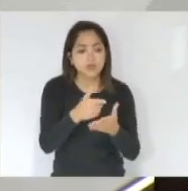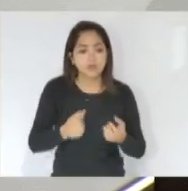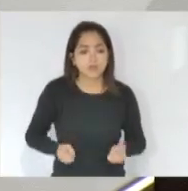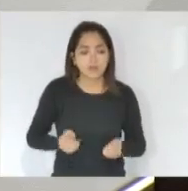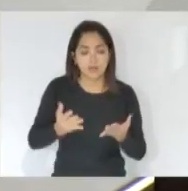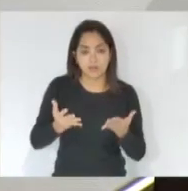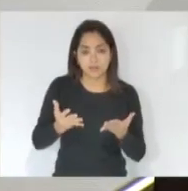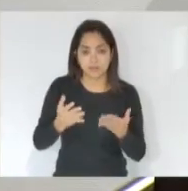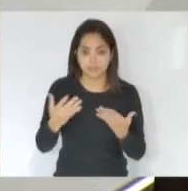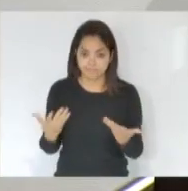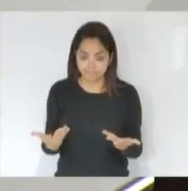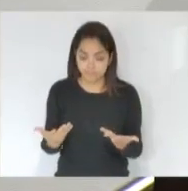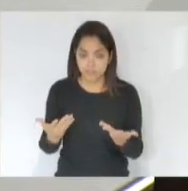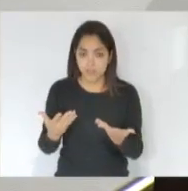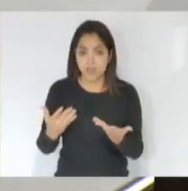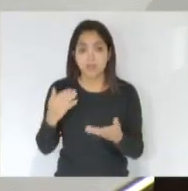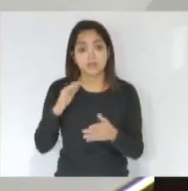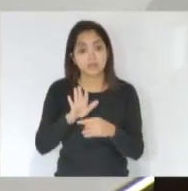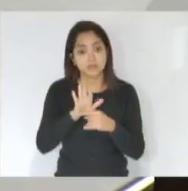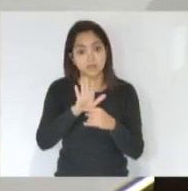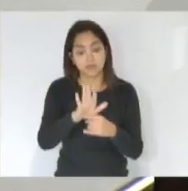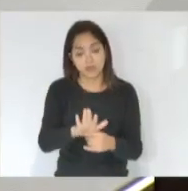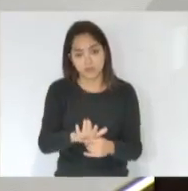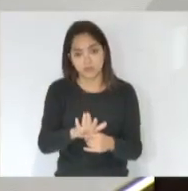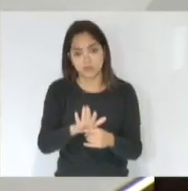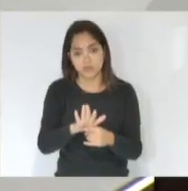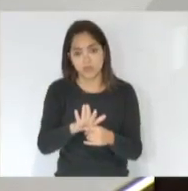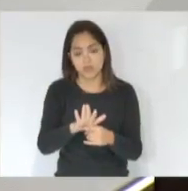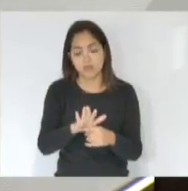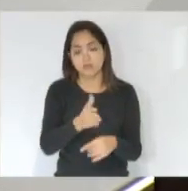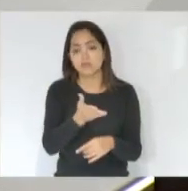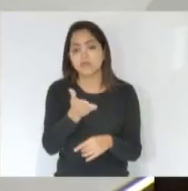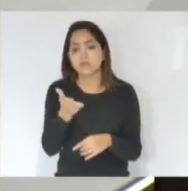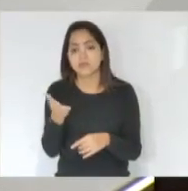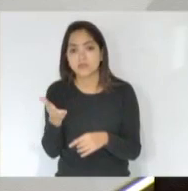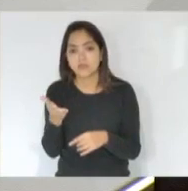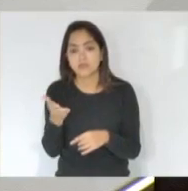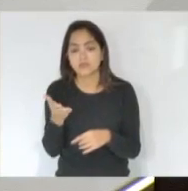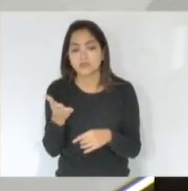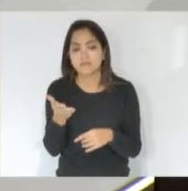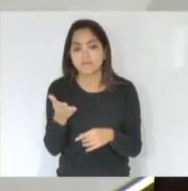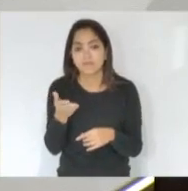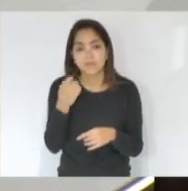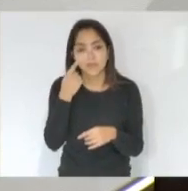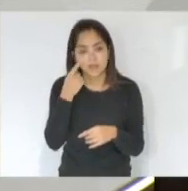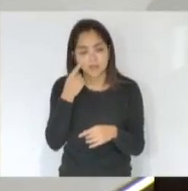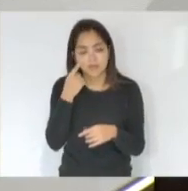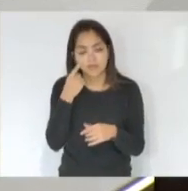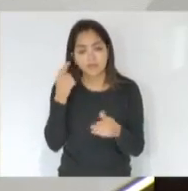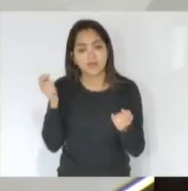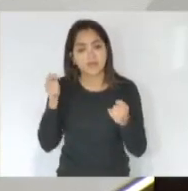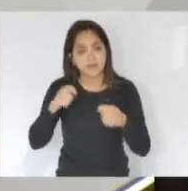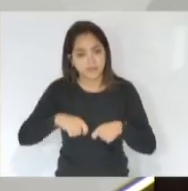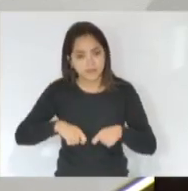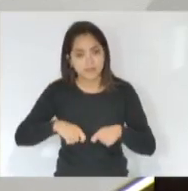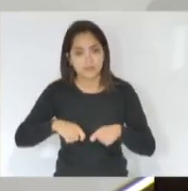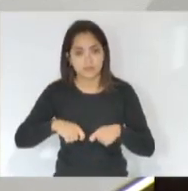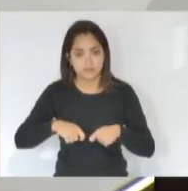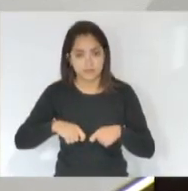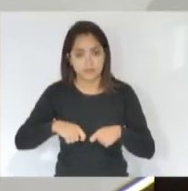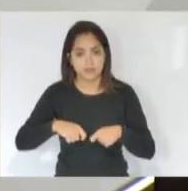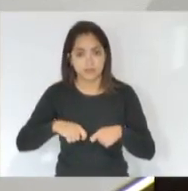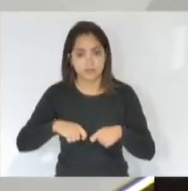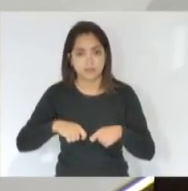uma enorme diferença. Senhoras e senhores, é notório a necessidade de maior controle